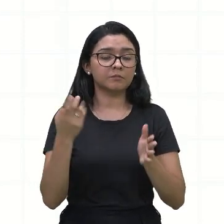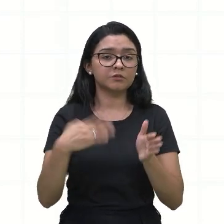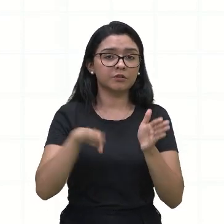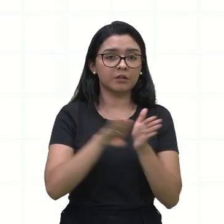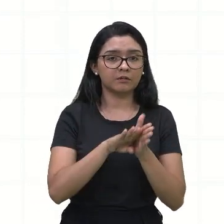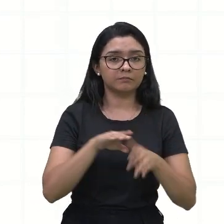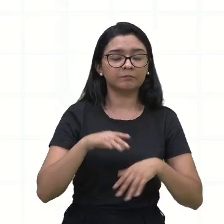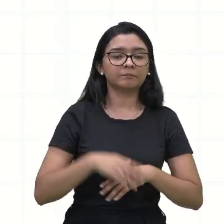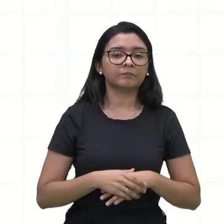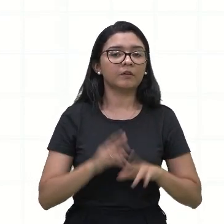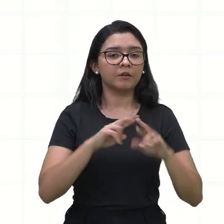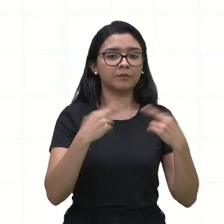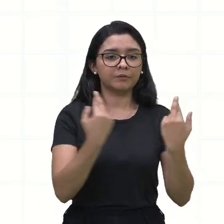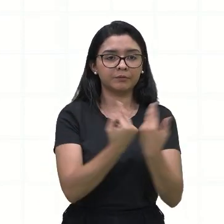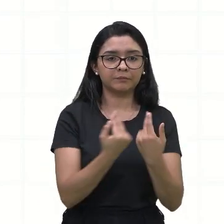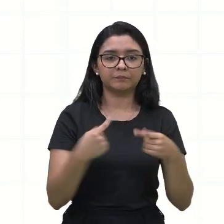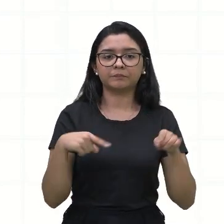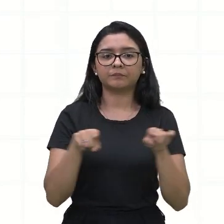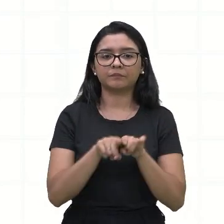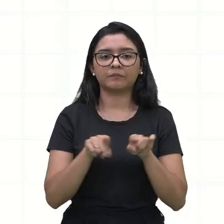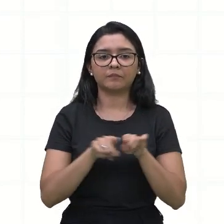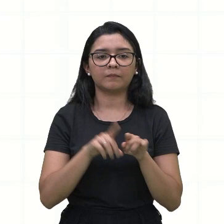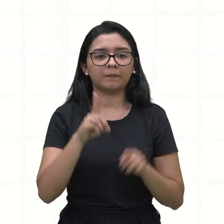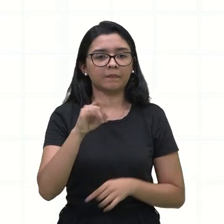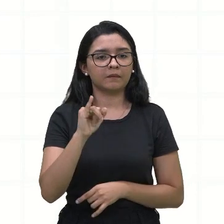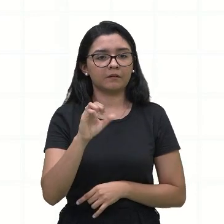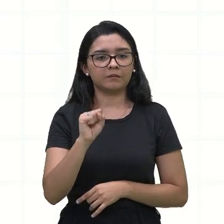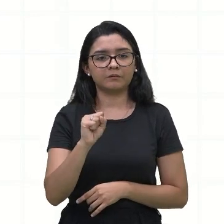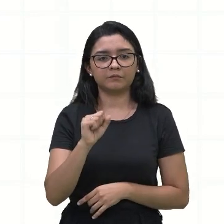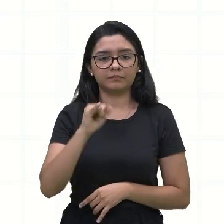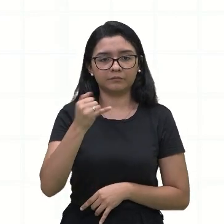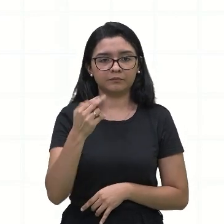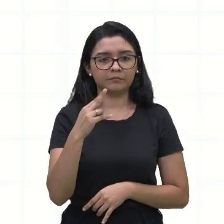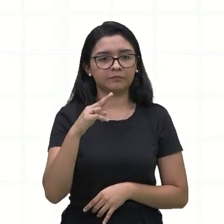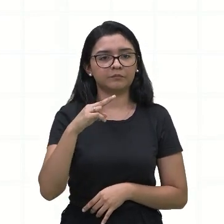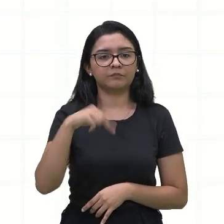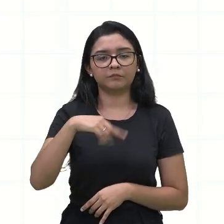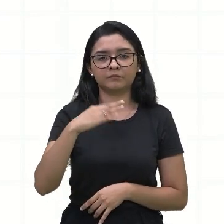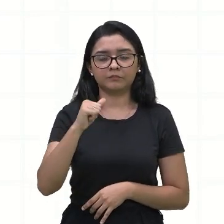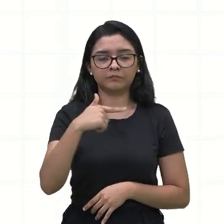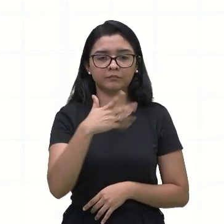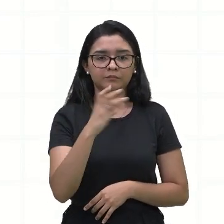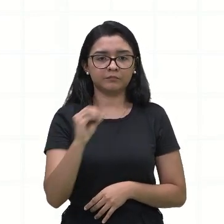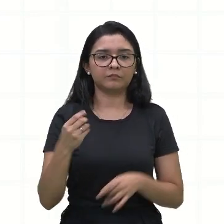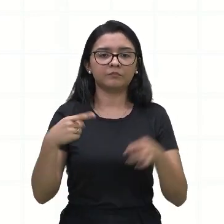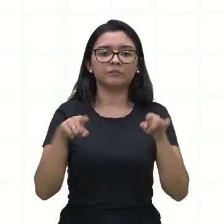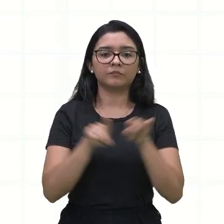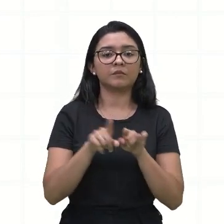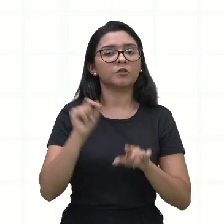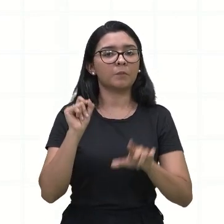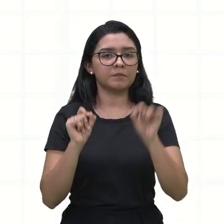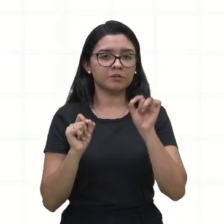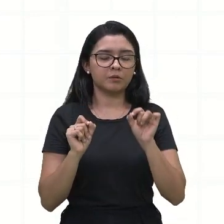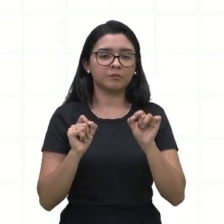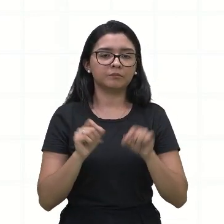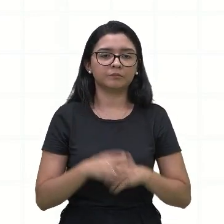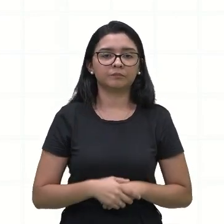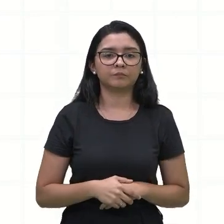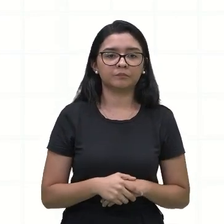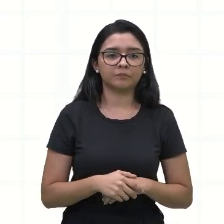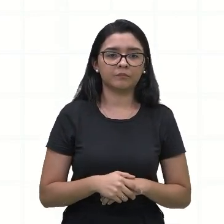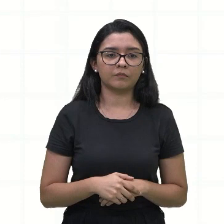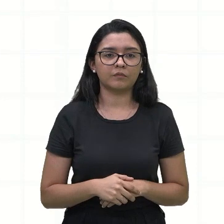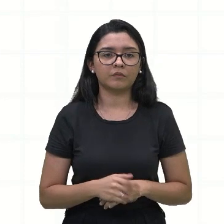seja, alternância, né? Quer sorvete ou chocolate? Então, ele vai trazer essa ideia de alternativa, ok?